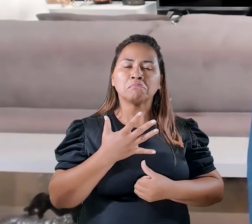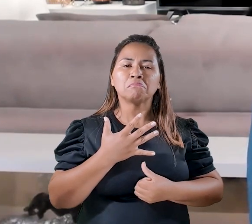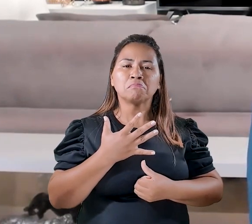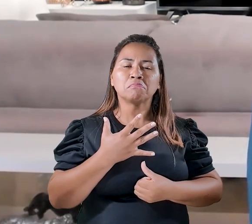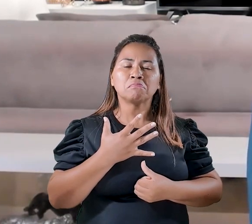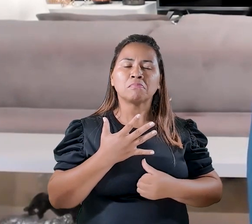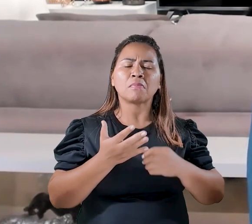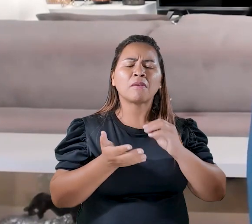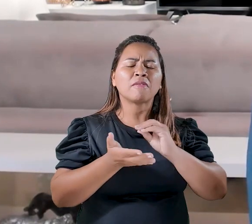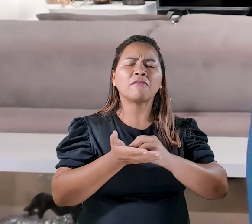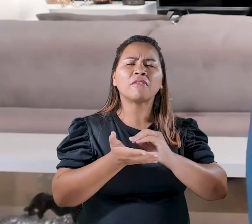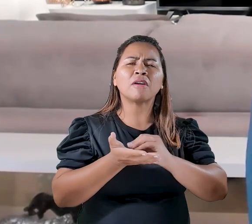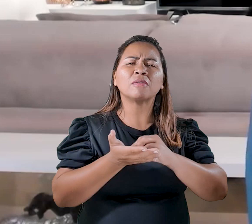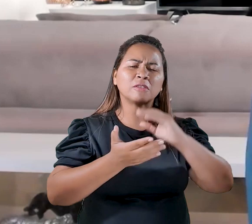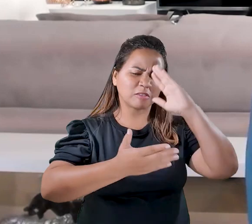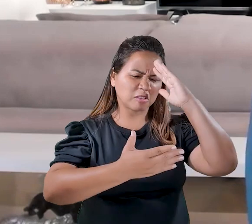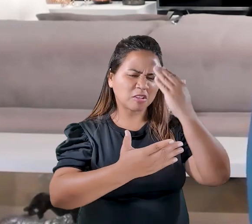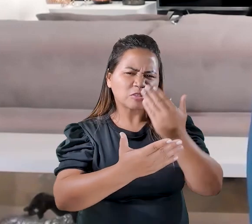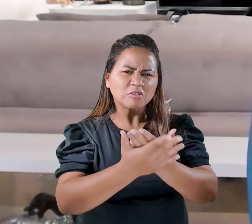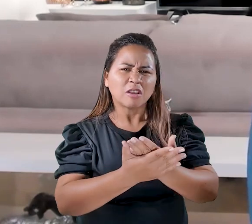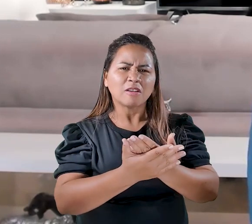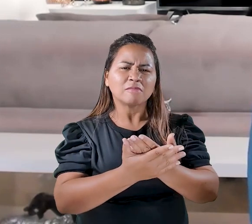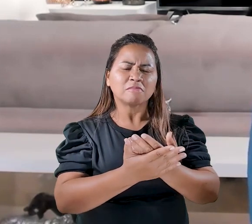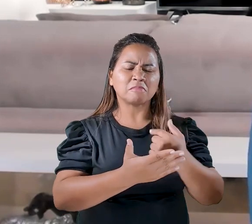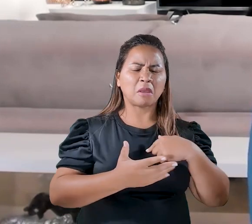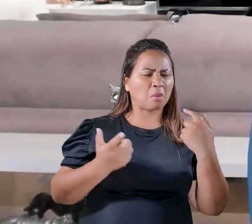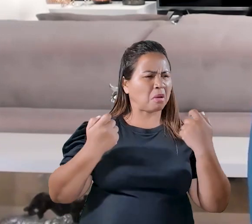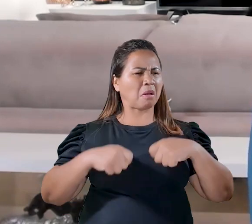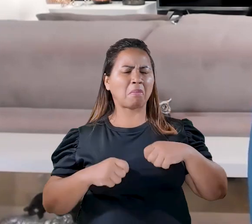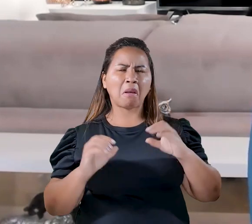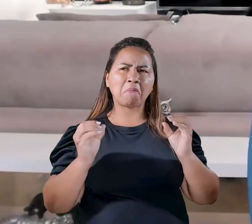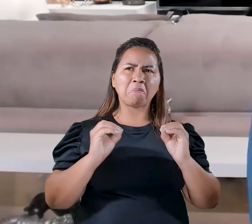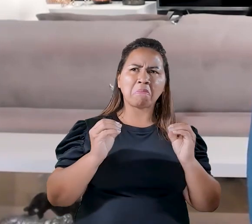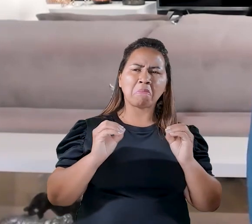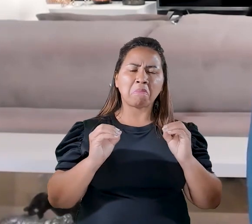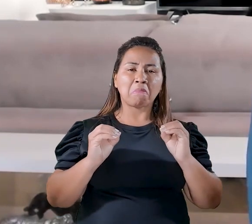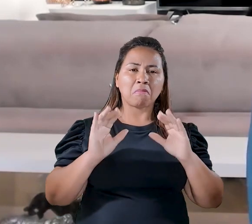crença de capacidade. E você vai perceber que existe